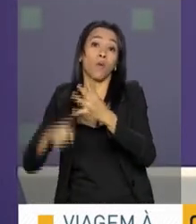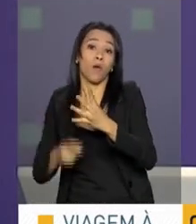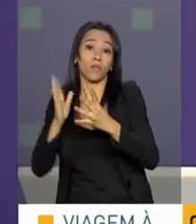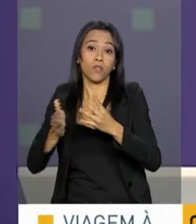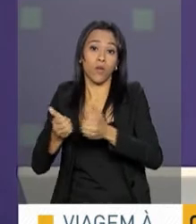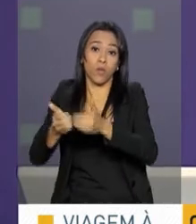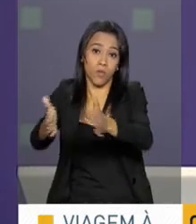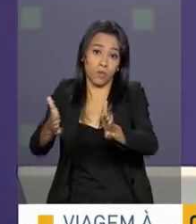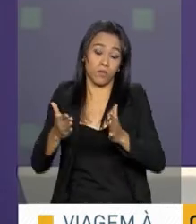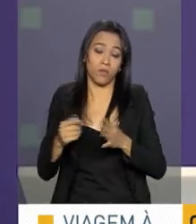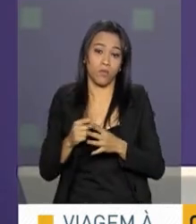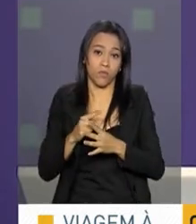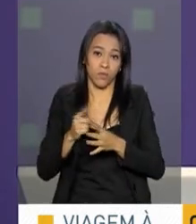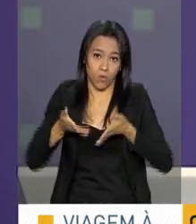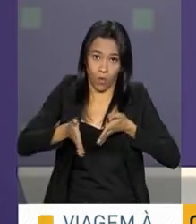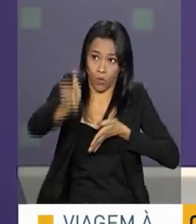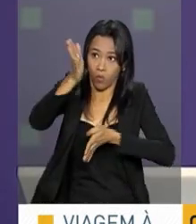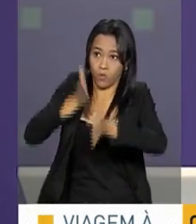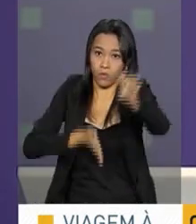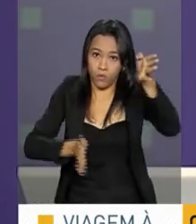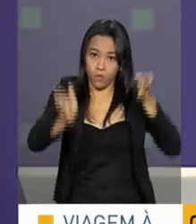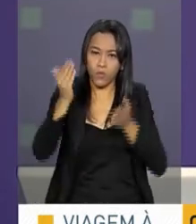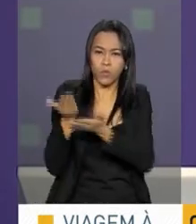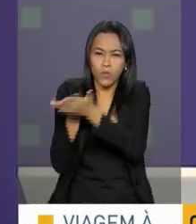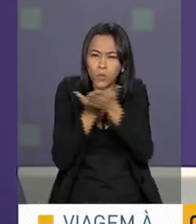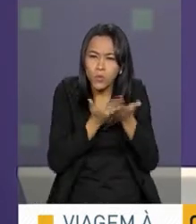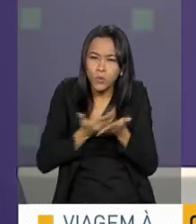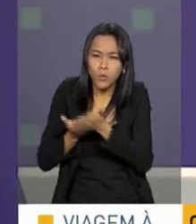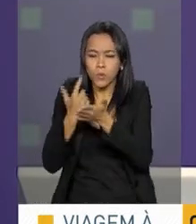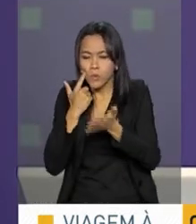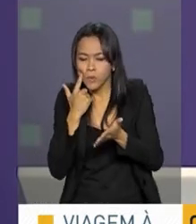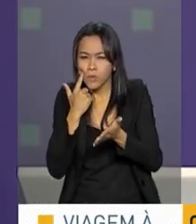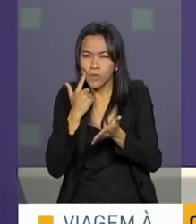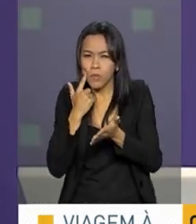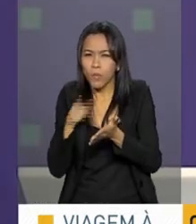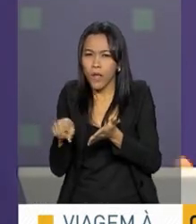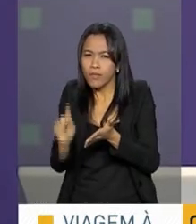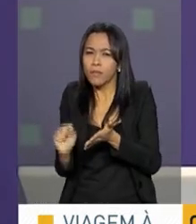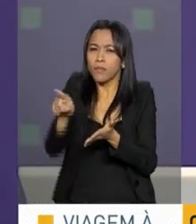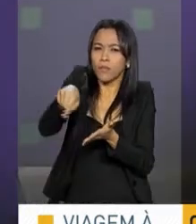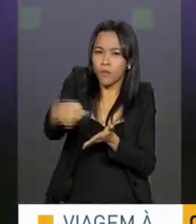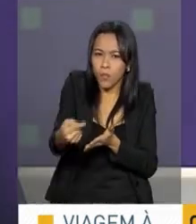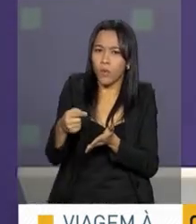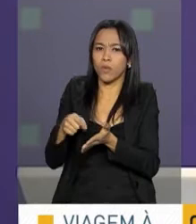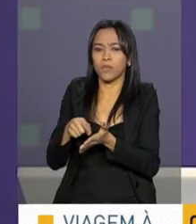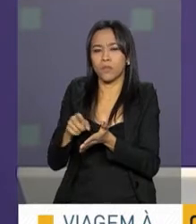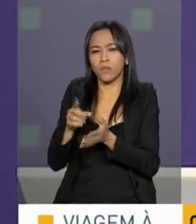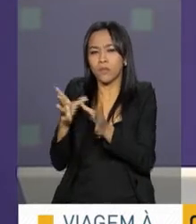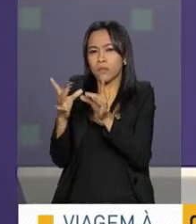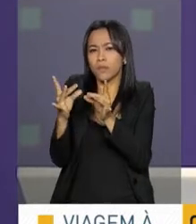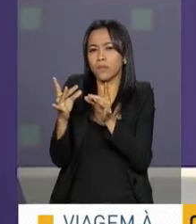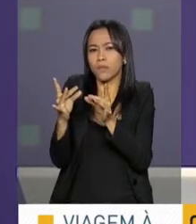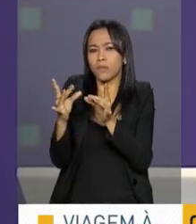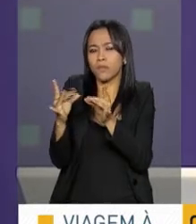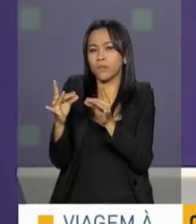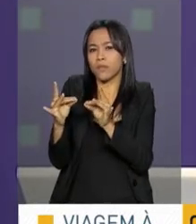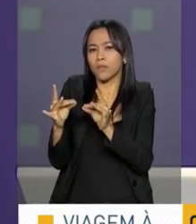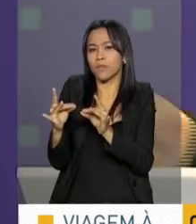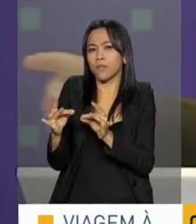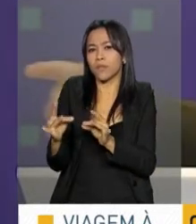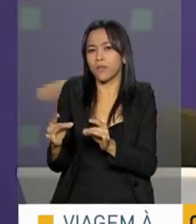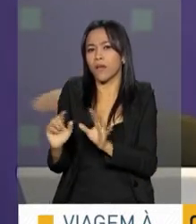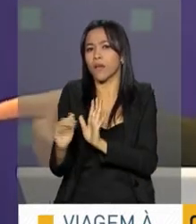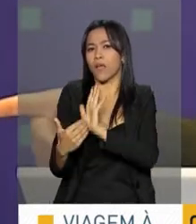iniciando, né, os estudos para posteriormente colocar, né, mais detalhadamente ao